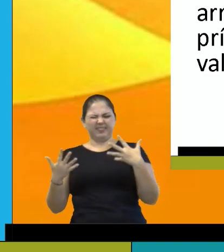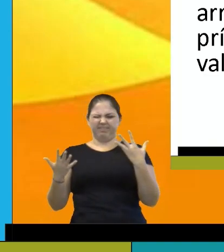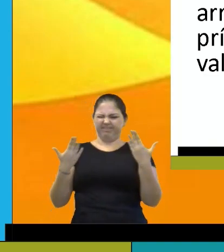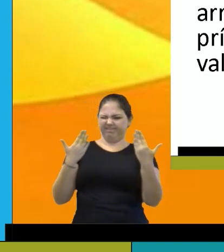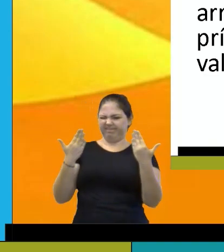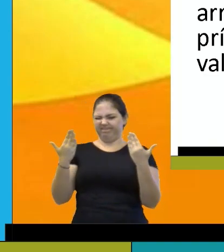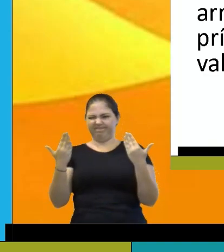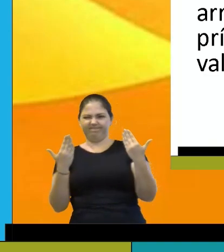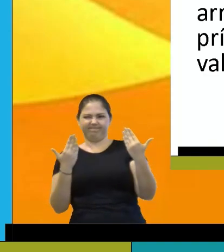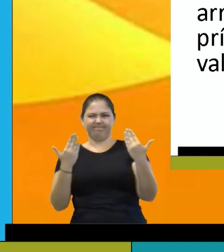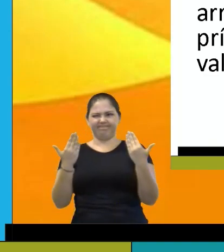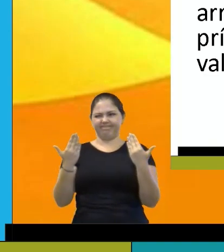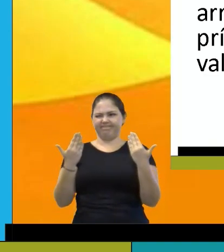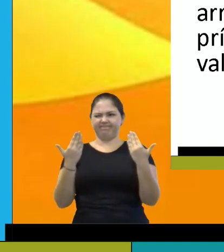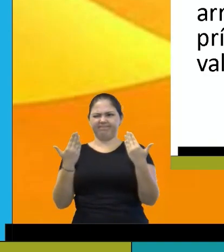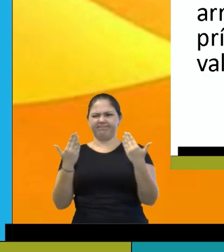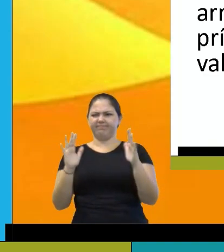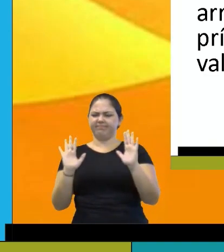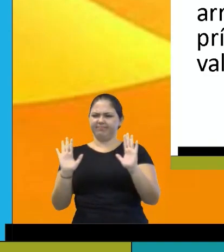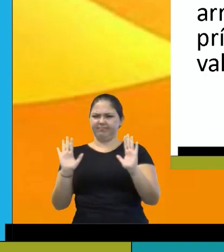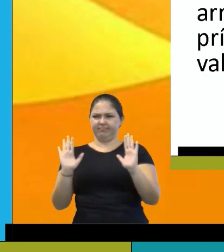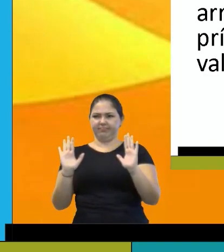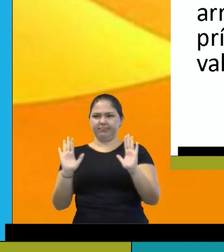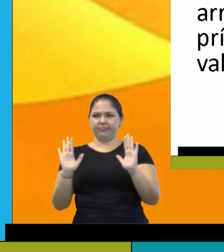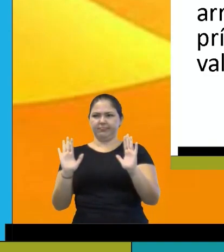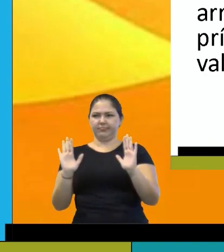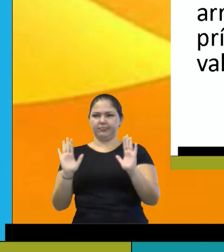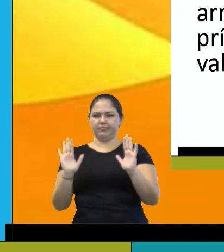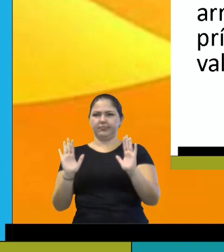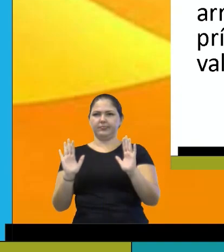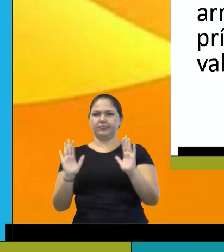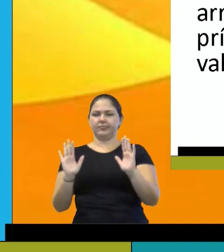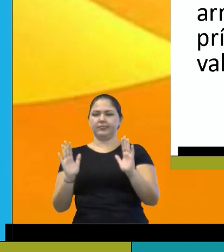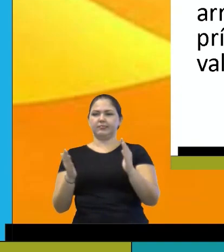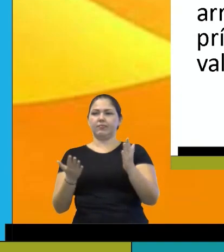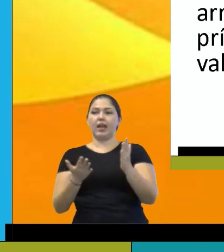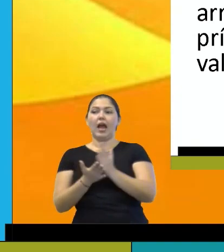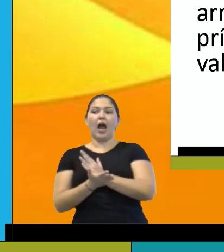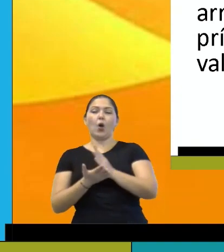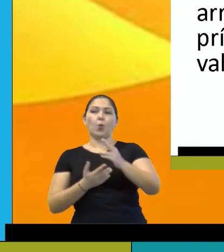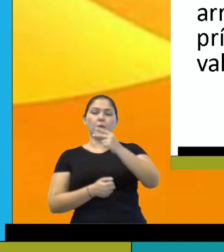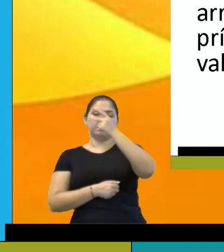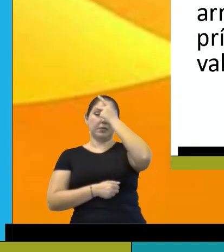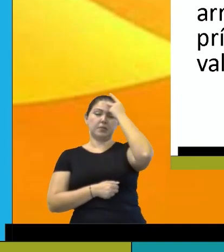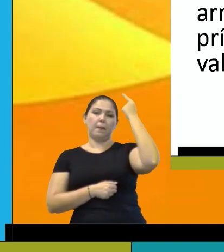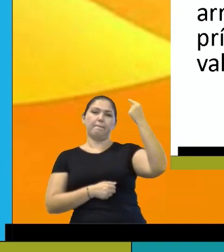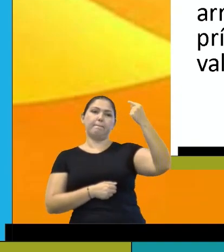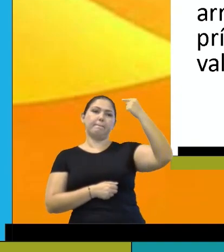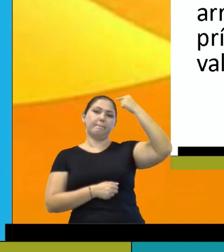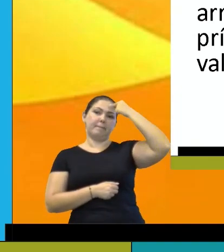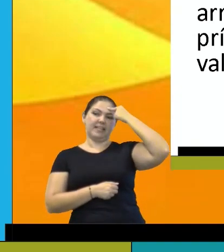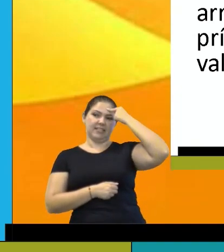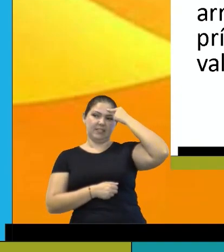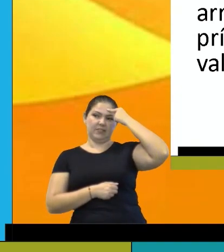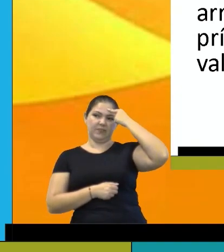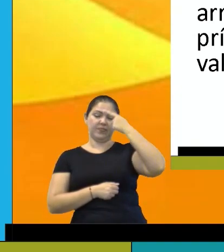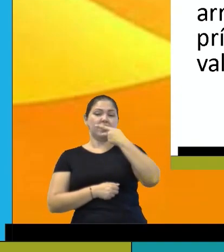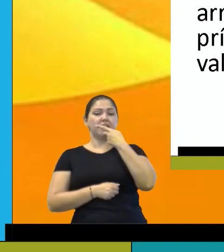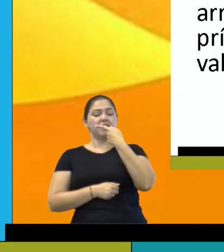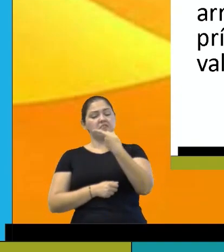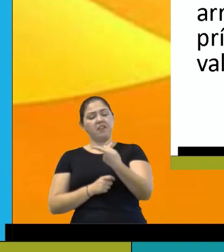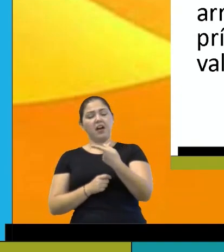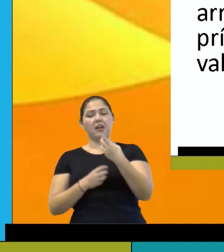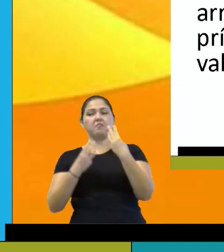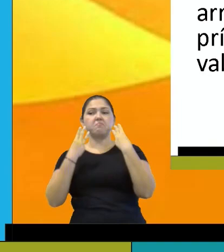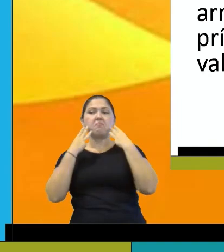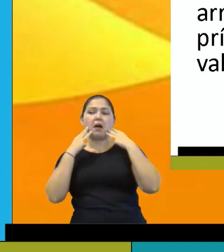muitas discussões, sobretudo porque tem muita gente por aí que diz que Maquiavel defendia que os fins justificam